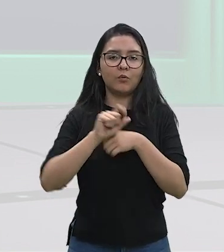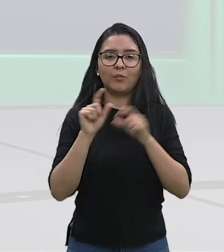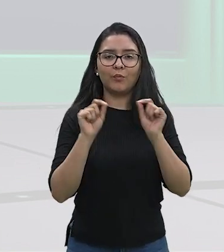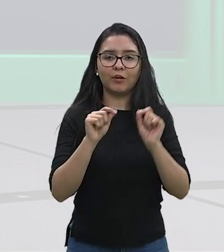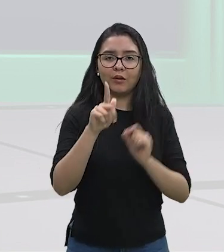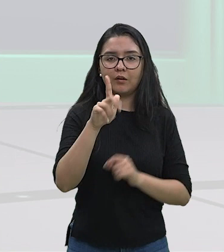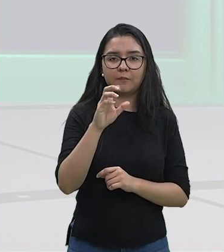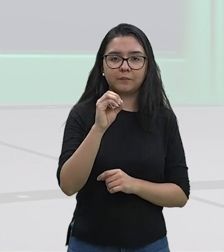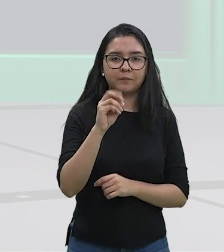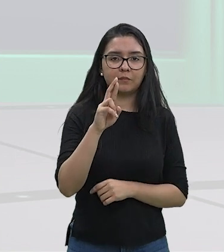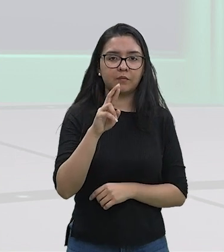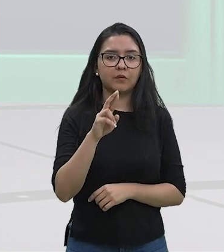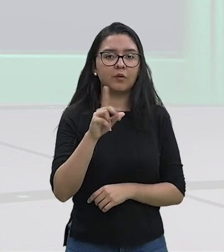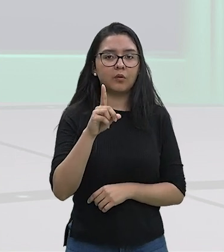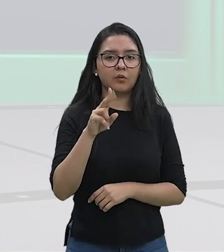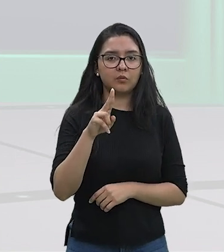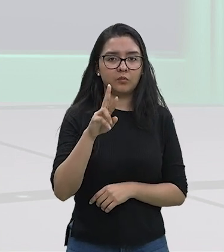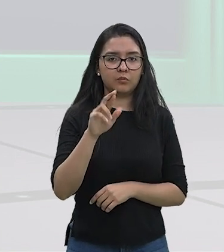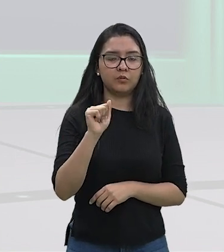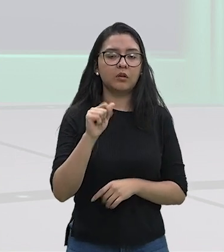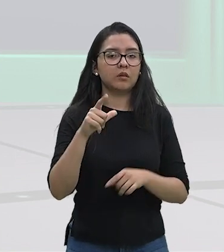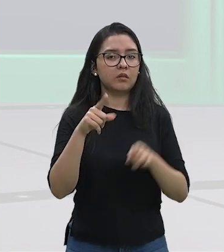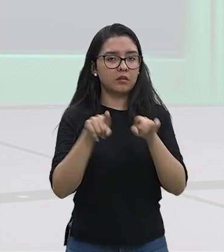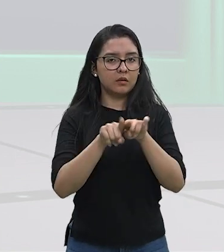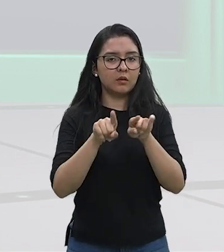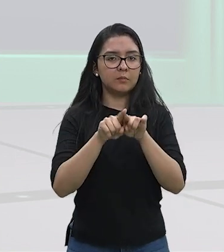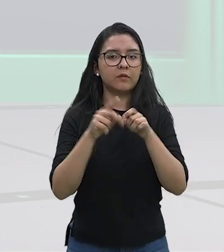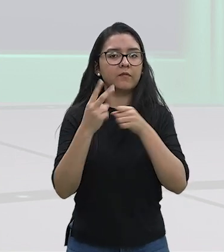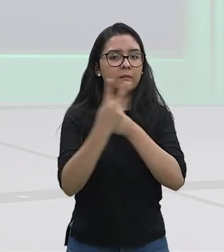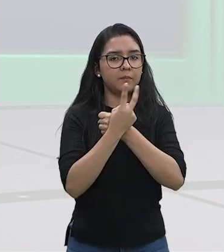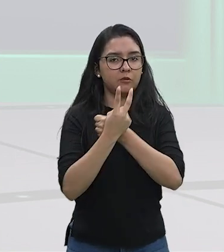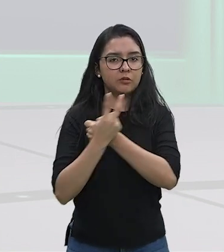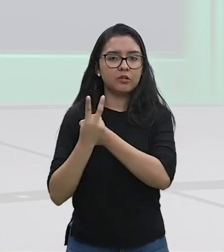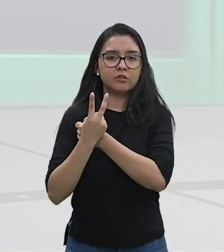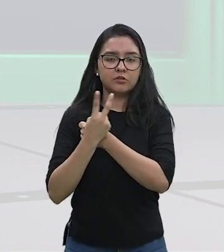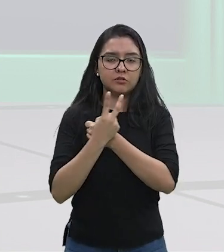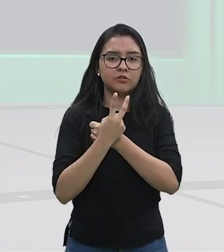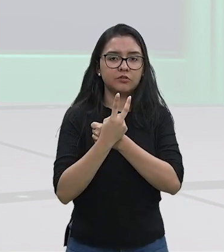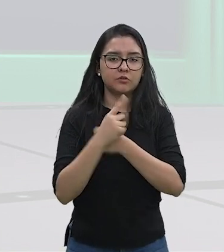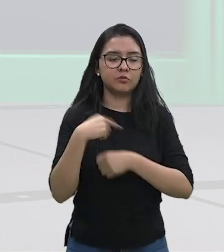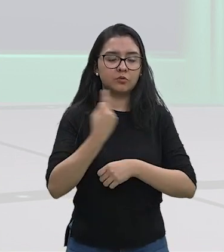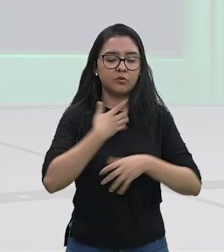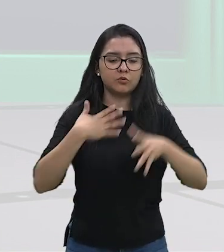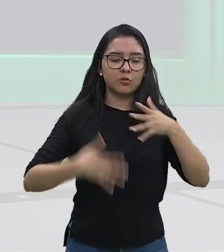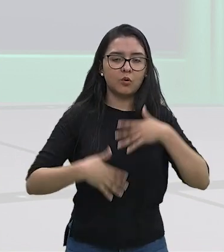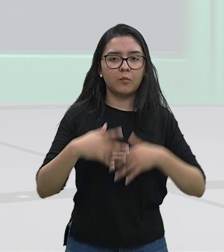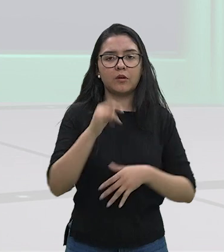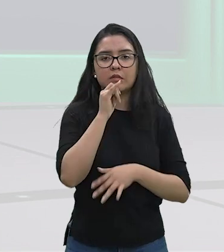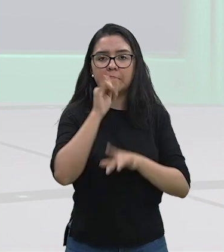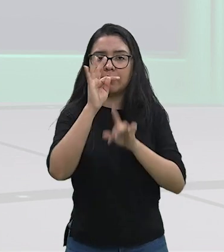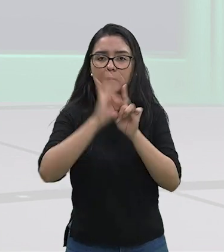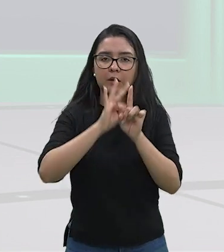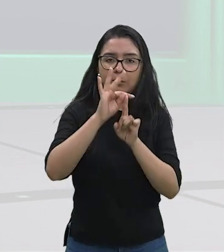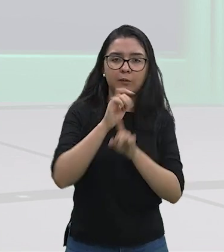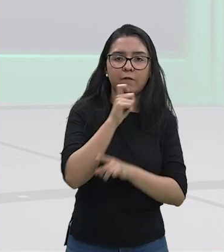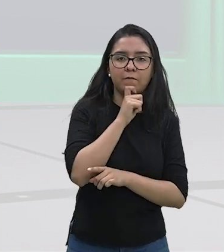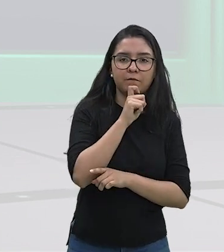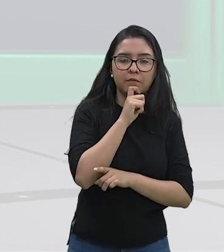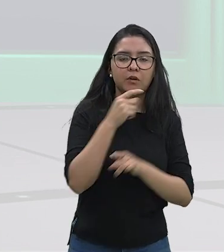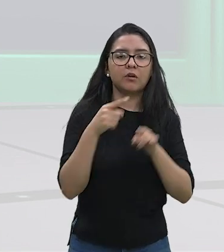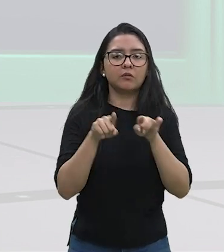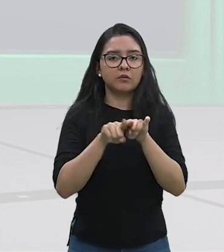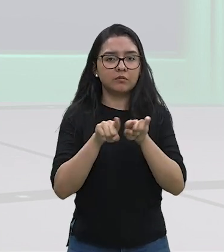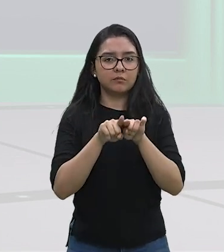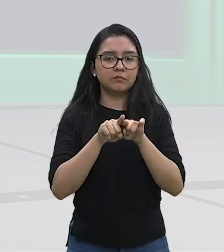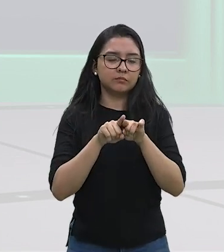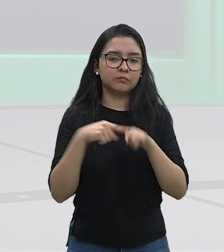ela vai também proteger o nosso corpo contra agentes externos, como a temperatura, né? Vai dar ali um suporte para